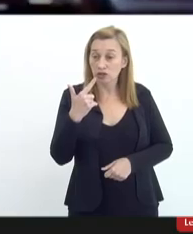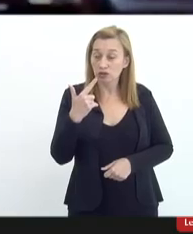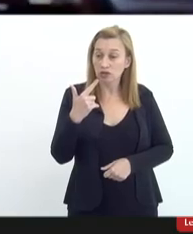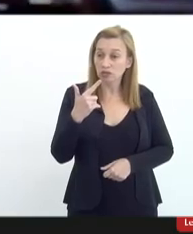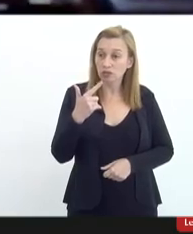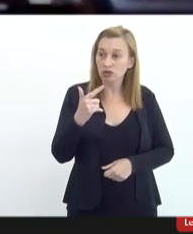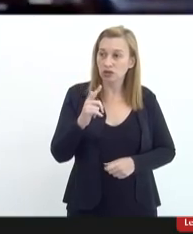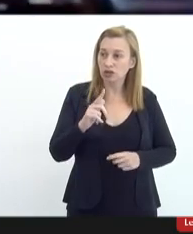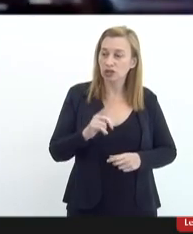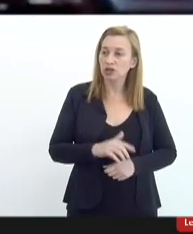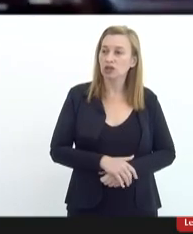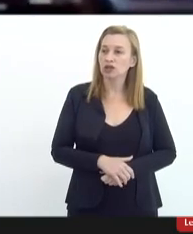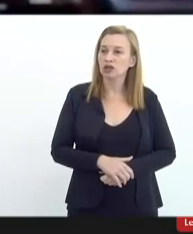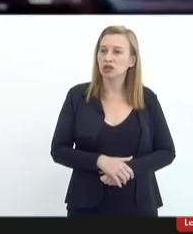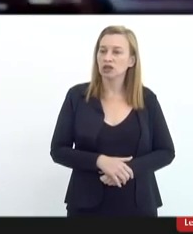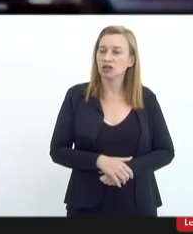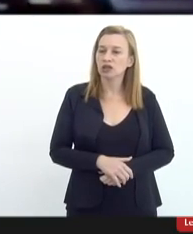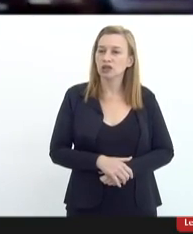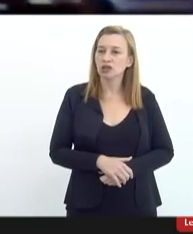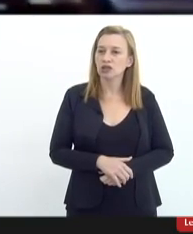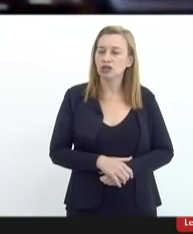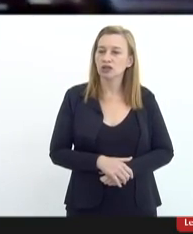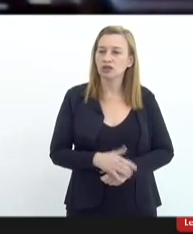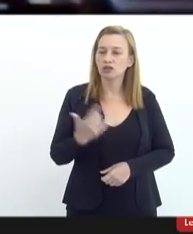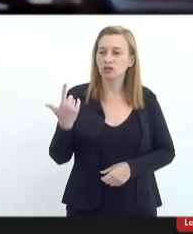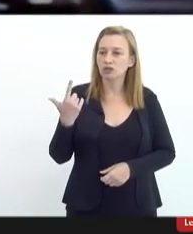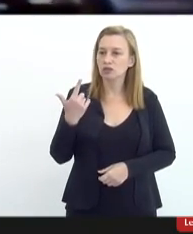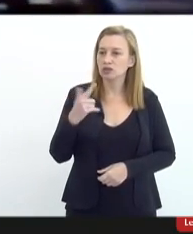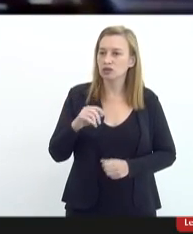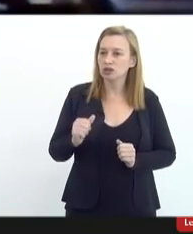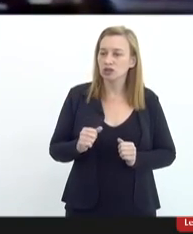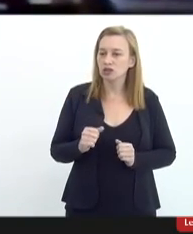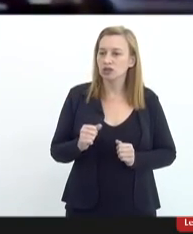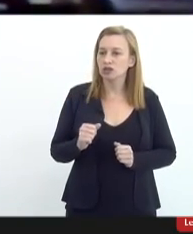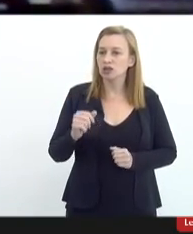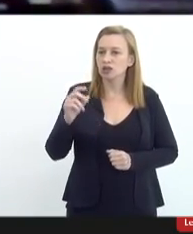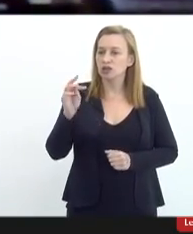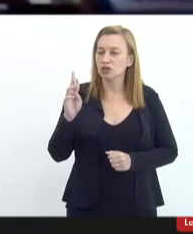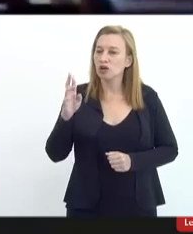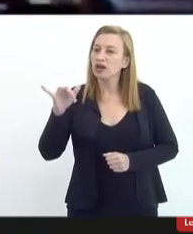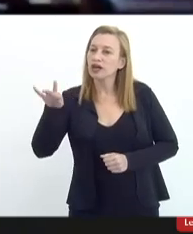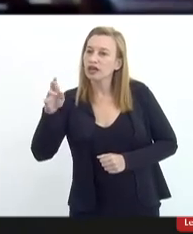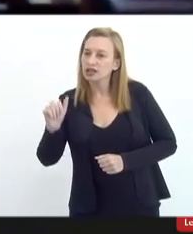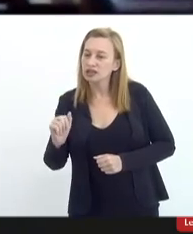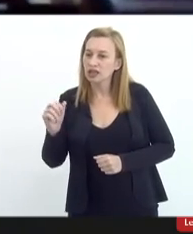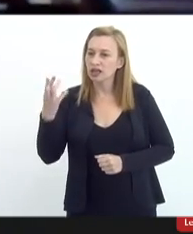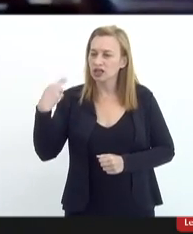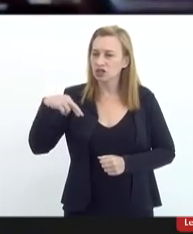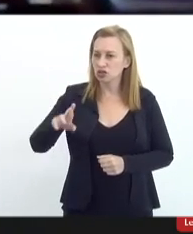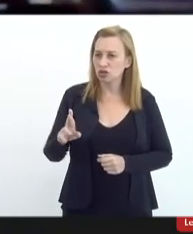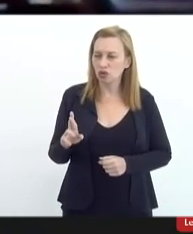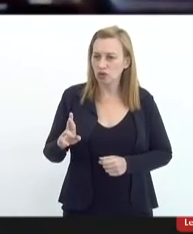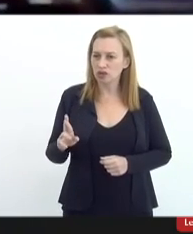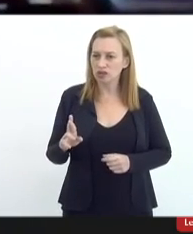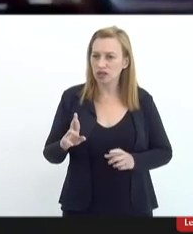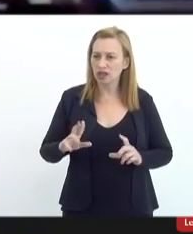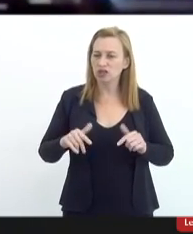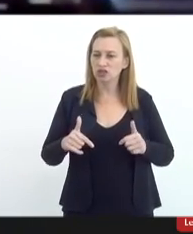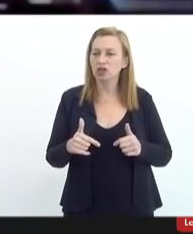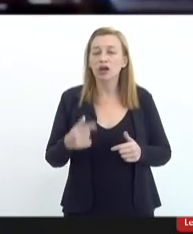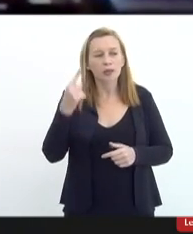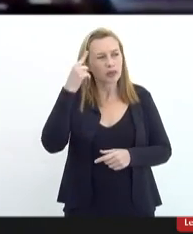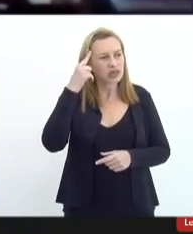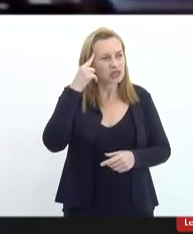lidar com a intolerância religiosa, não podemos só pensar em alguns aspectos